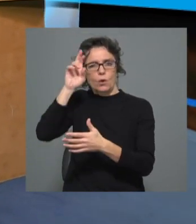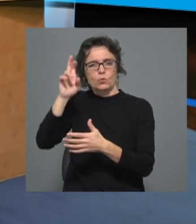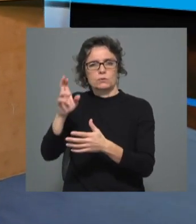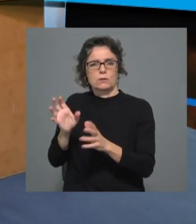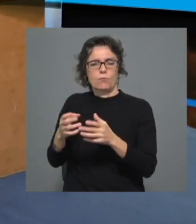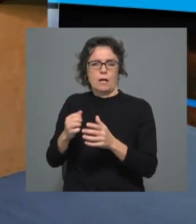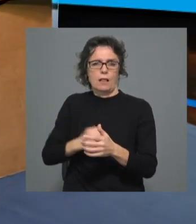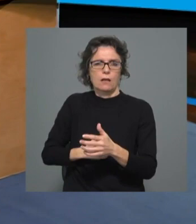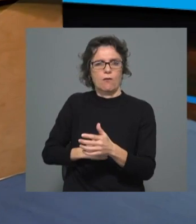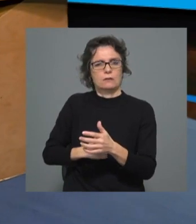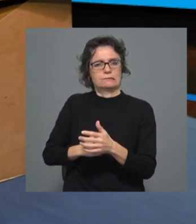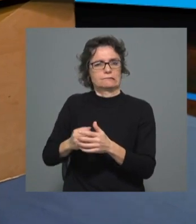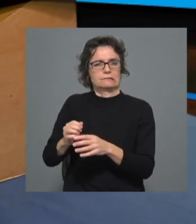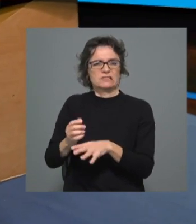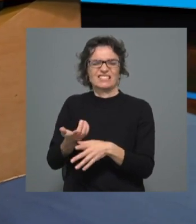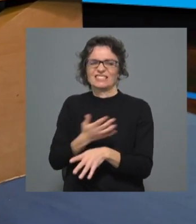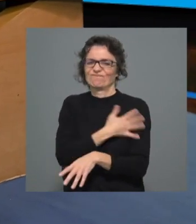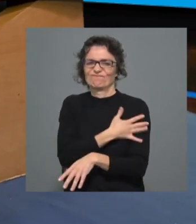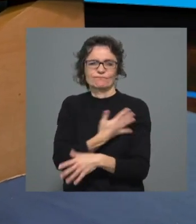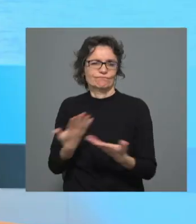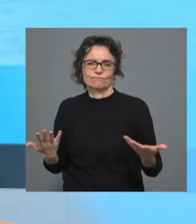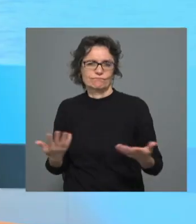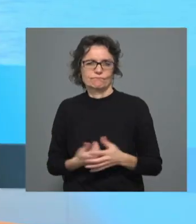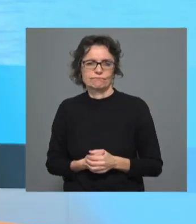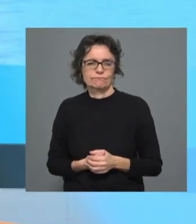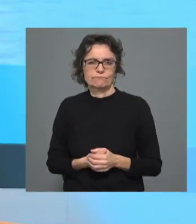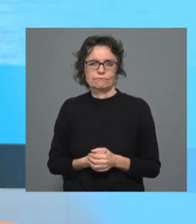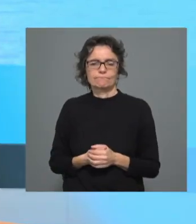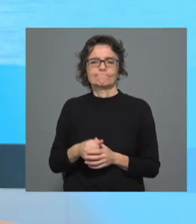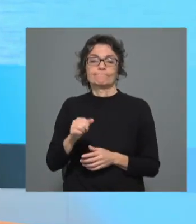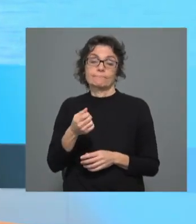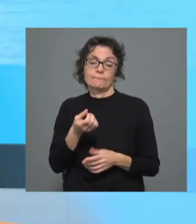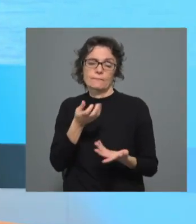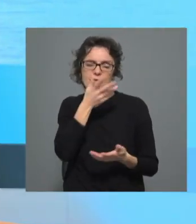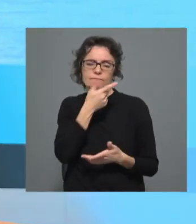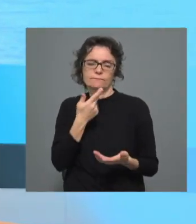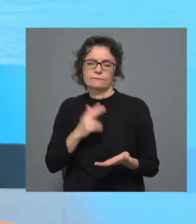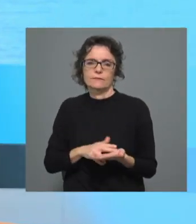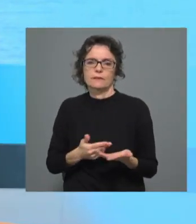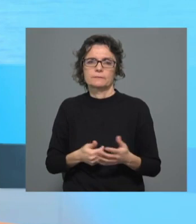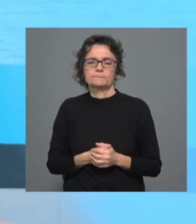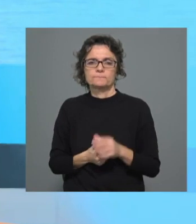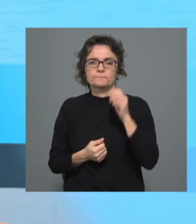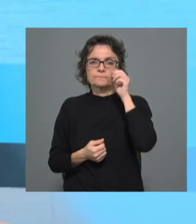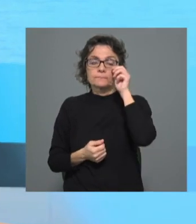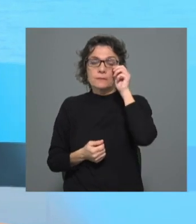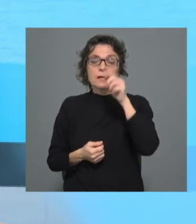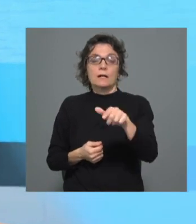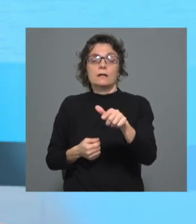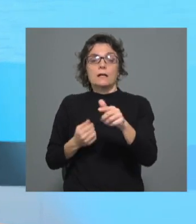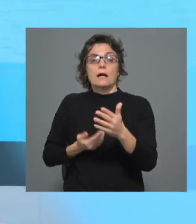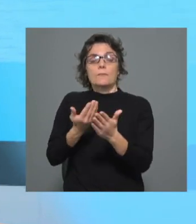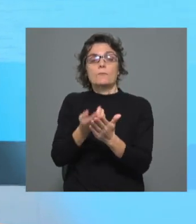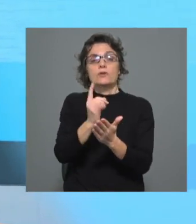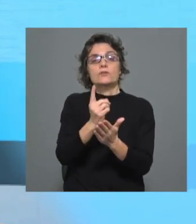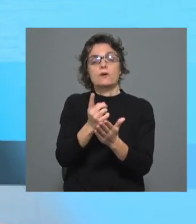comunidade católica é fraca. Infelizmente, de facto, assim acontece. Padre Peter Stilwell, neste oitavário, qual é a proposta que se